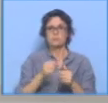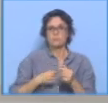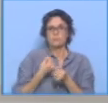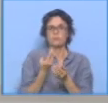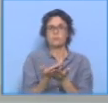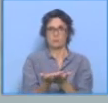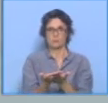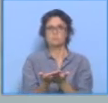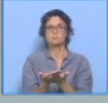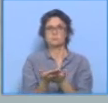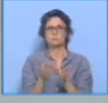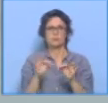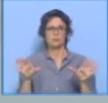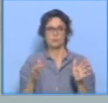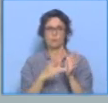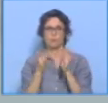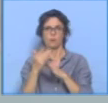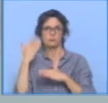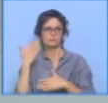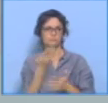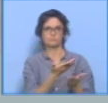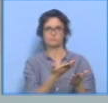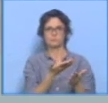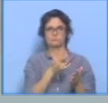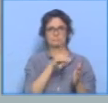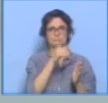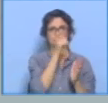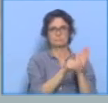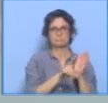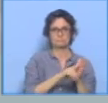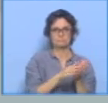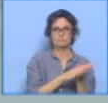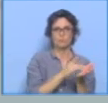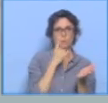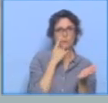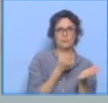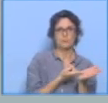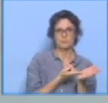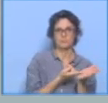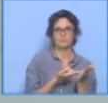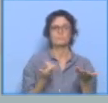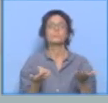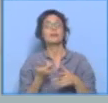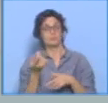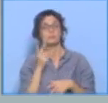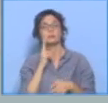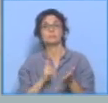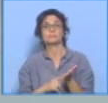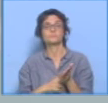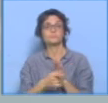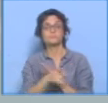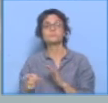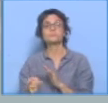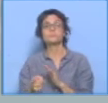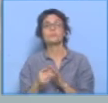dele. Um texto, de facto, inspirador também nesse contexto de ordenações sacerdotais. E agora, de forma